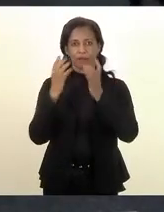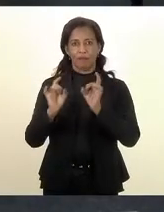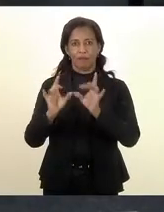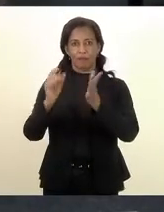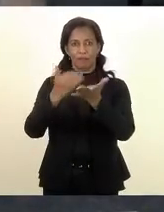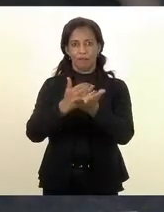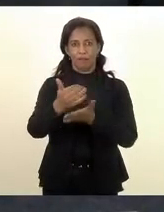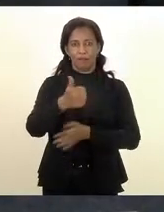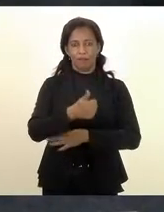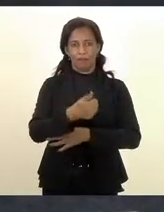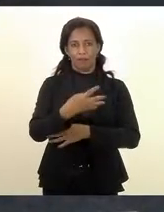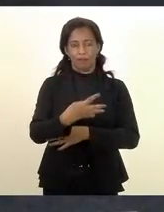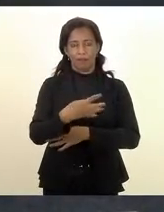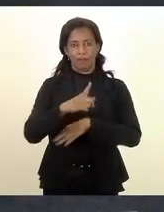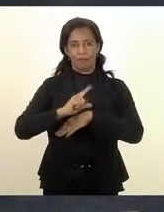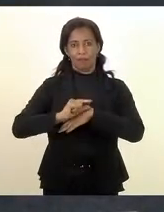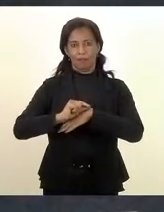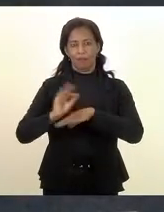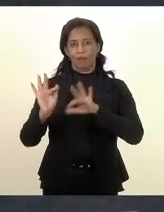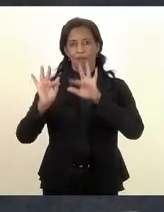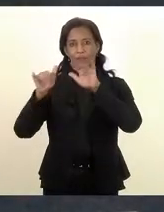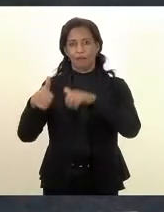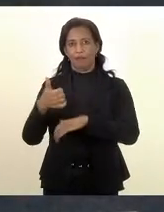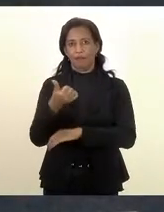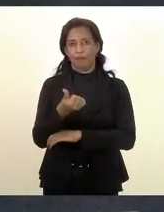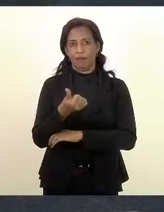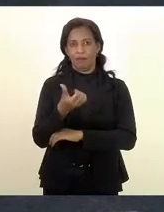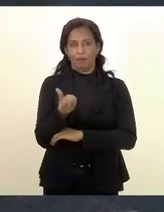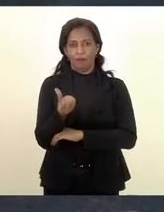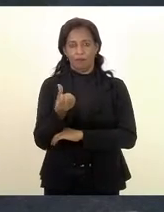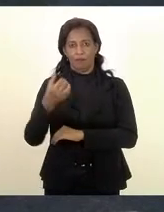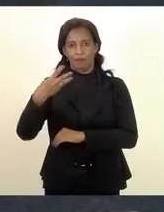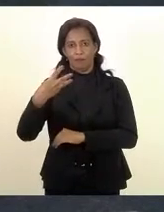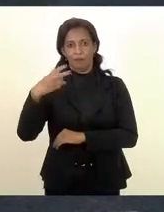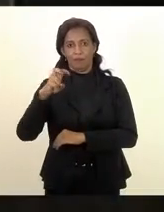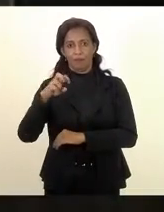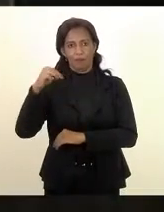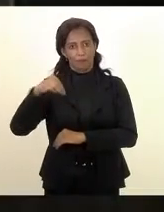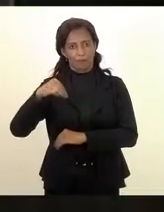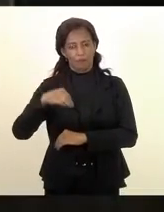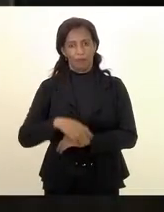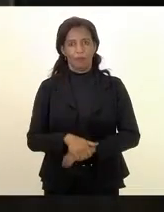iniciada às 14 horas encerrou-se às 16 horas e 35 minutos